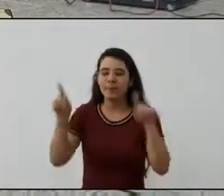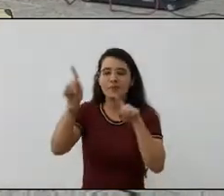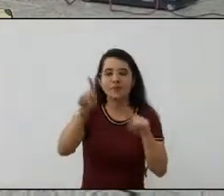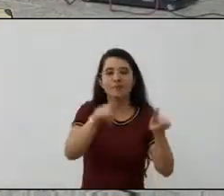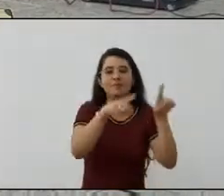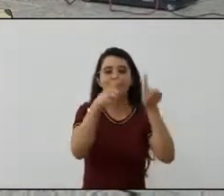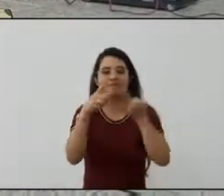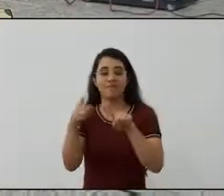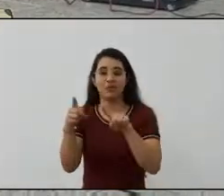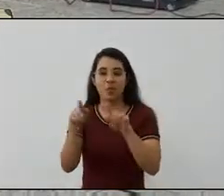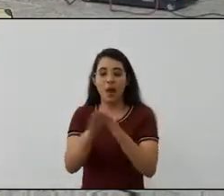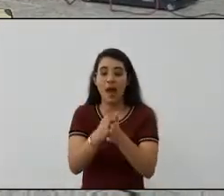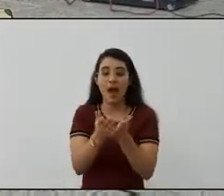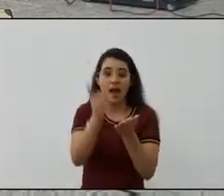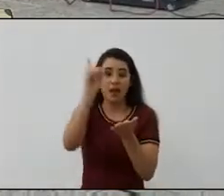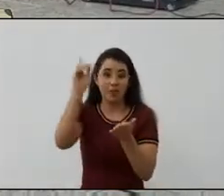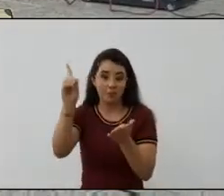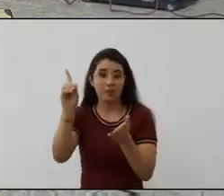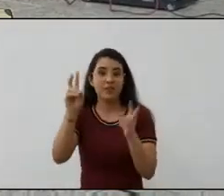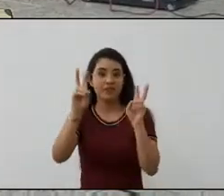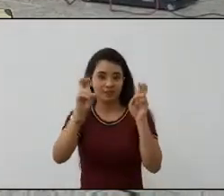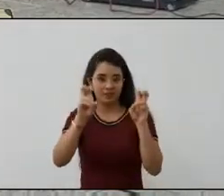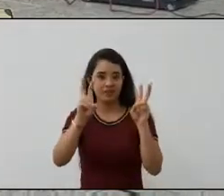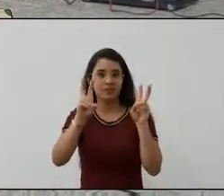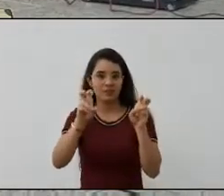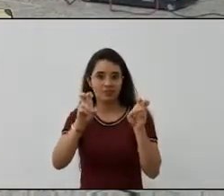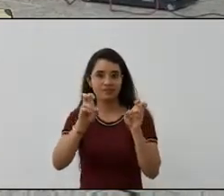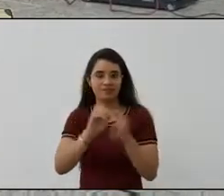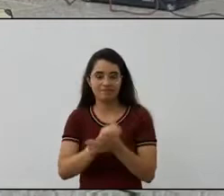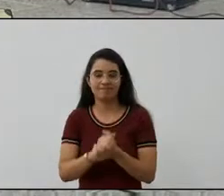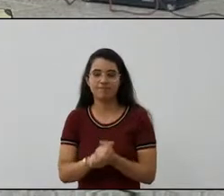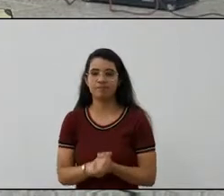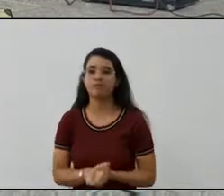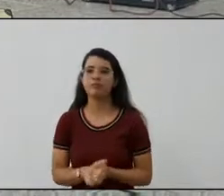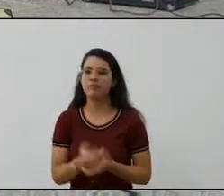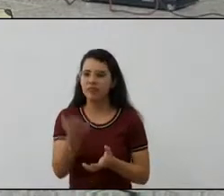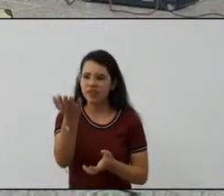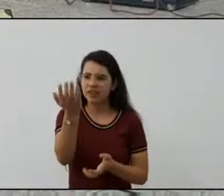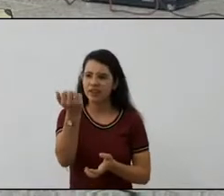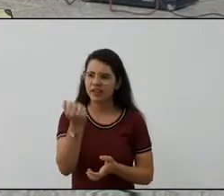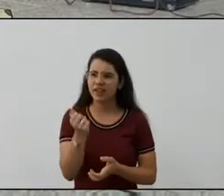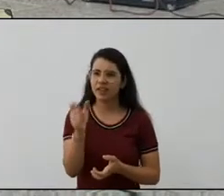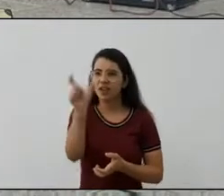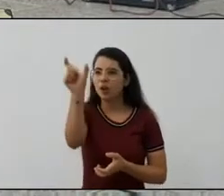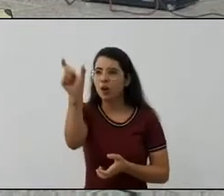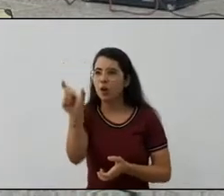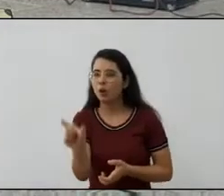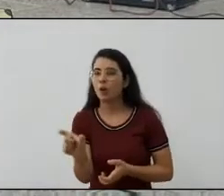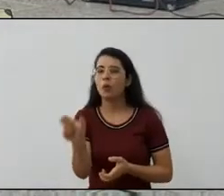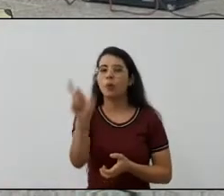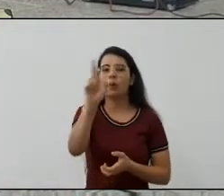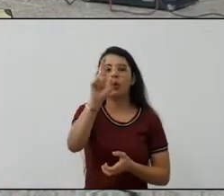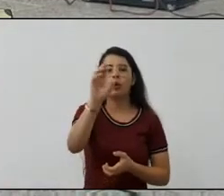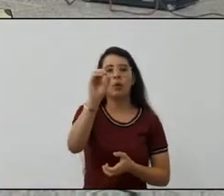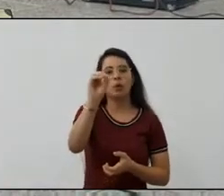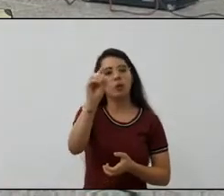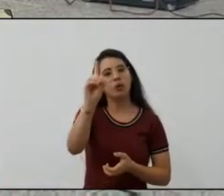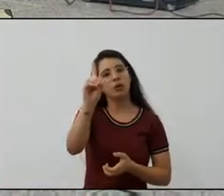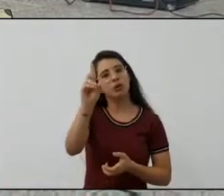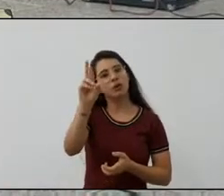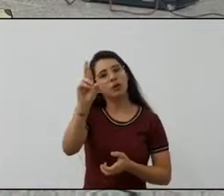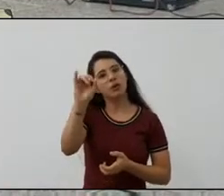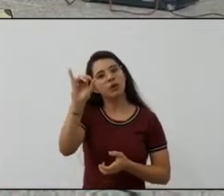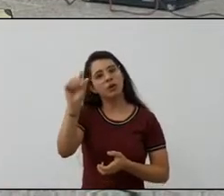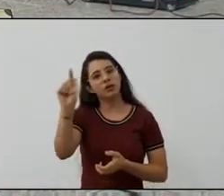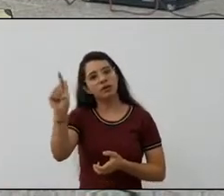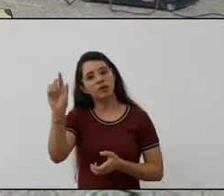a Bíblia Sagrada. Rodrigão, meu filho, chega aqui. Nós vamos apresentar a Isabela. Ah, então